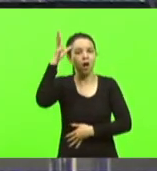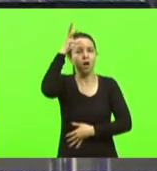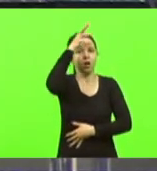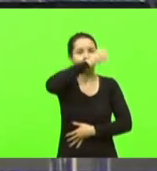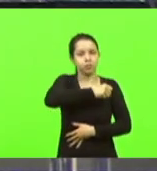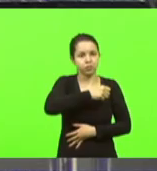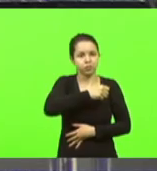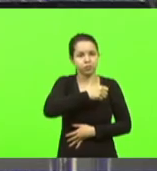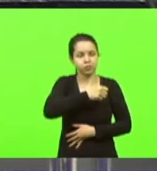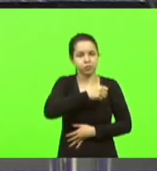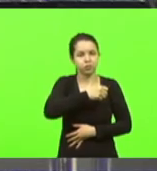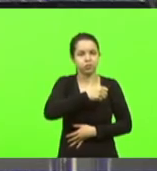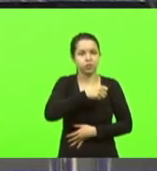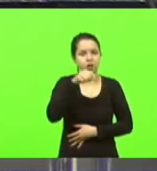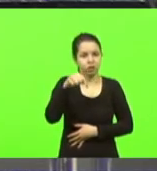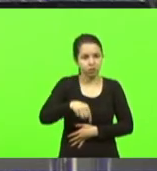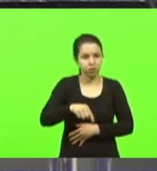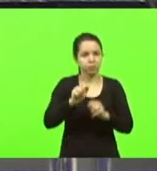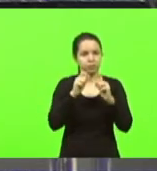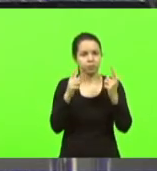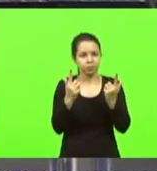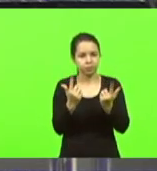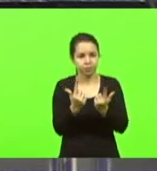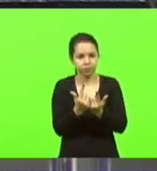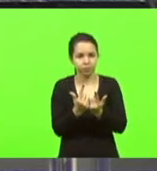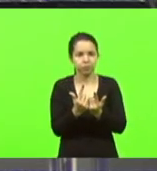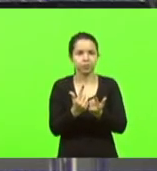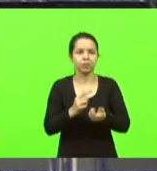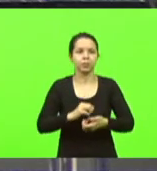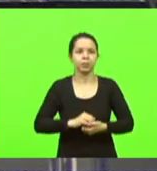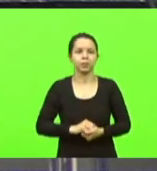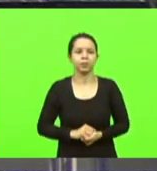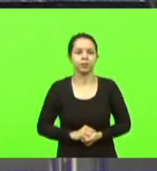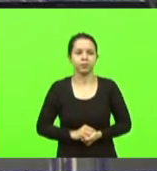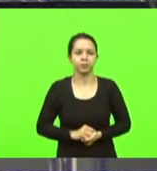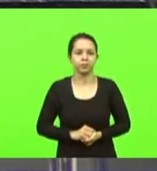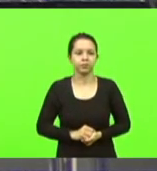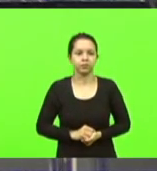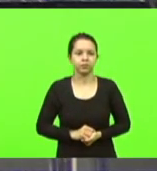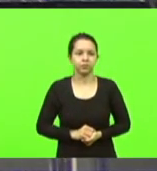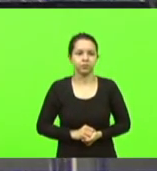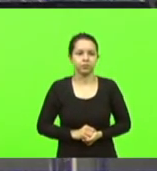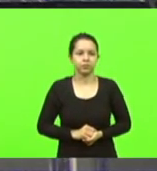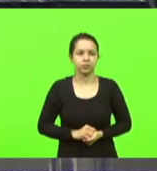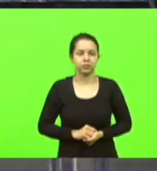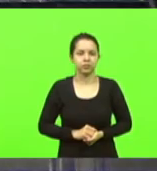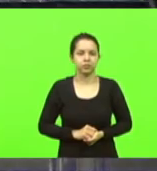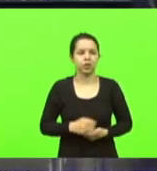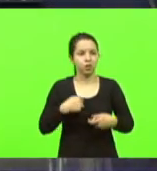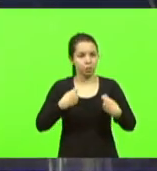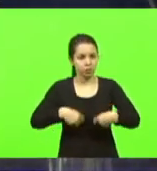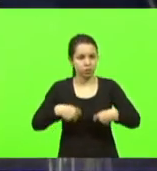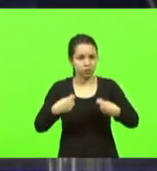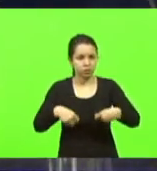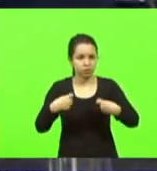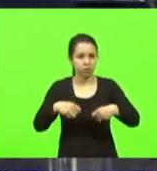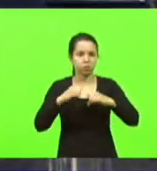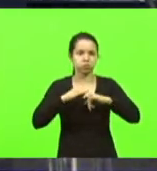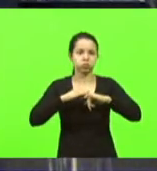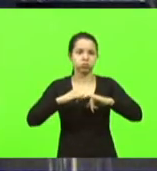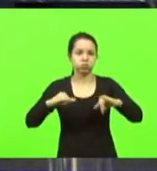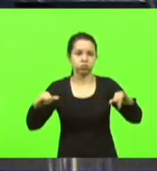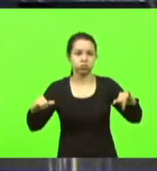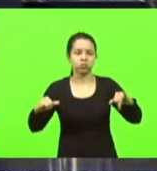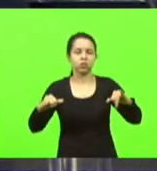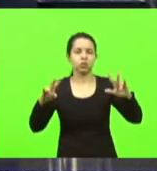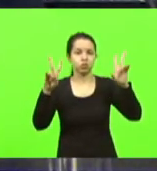nisso nessa casa e eu eu preciso manifestar com relação a